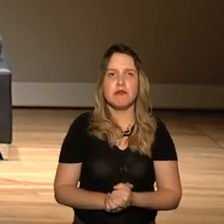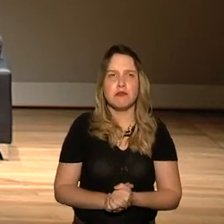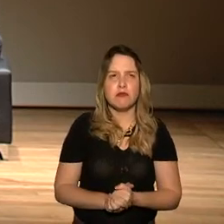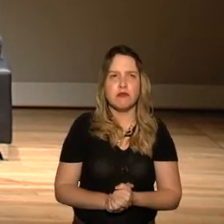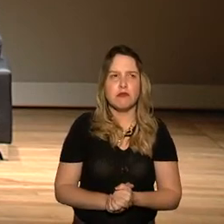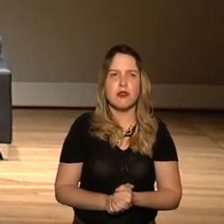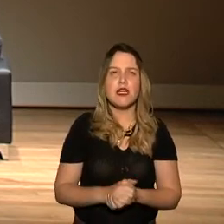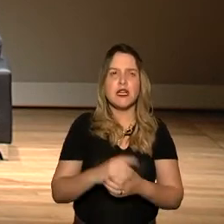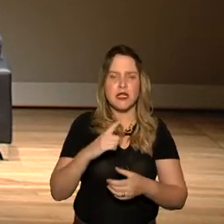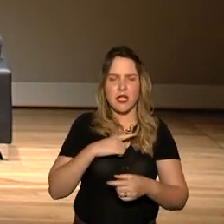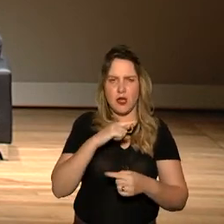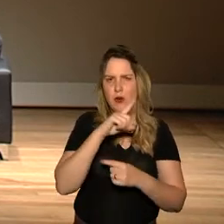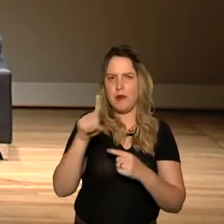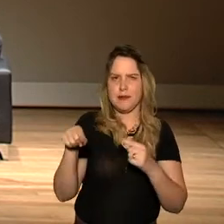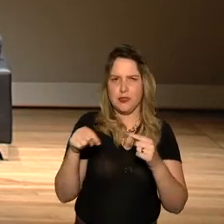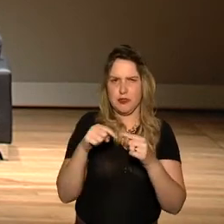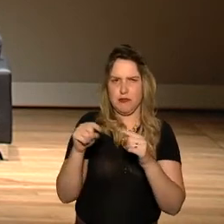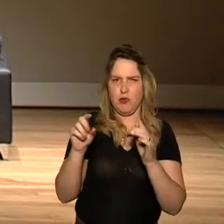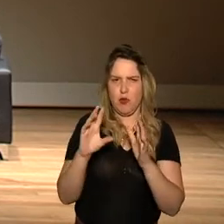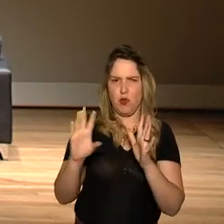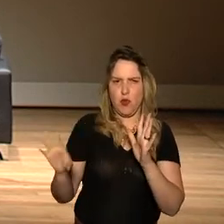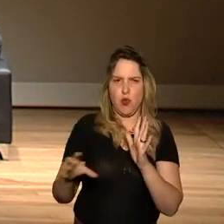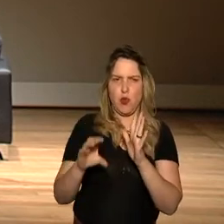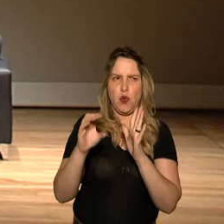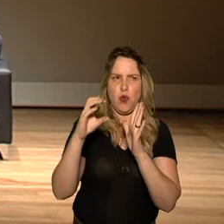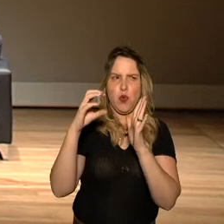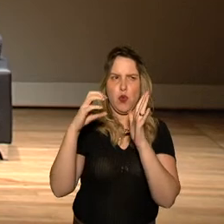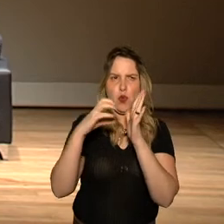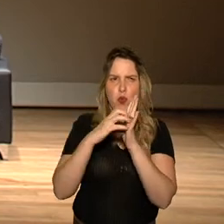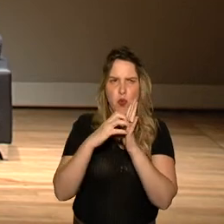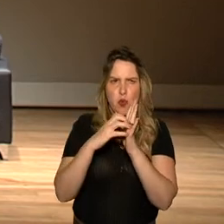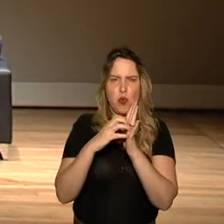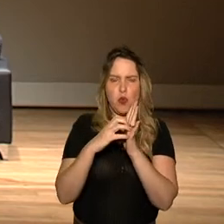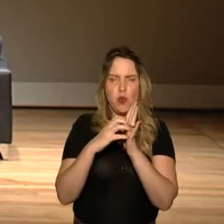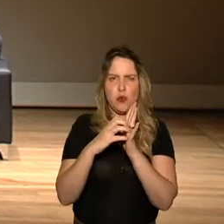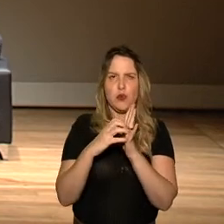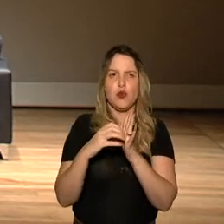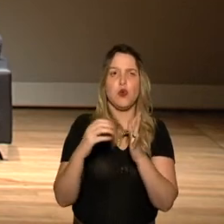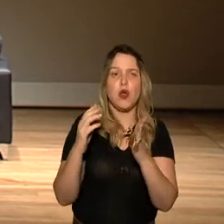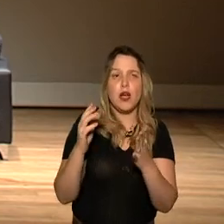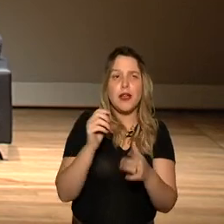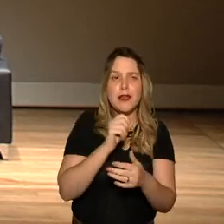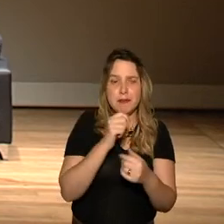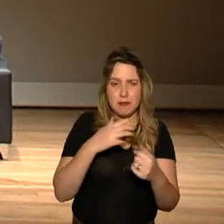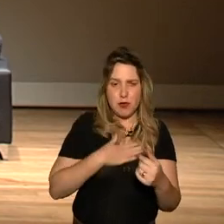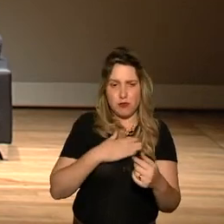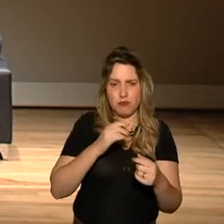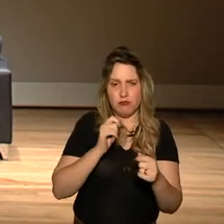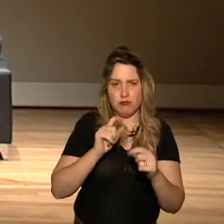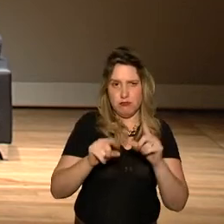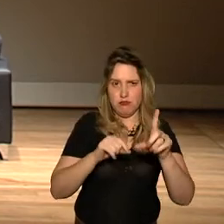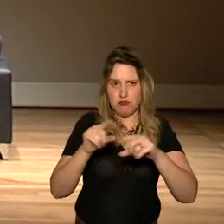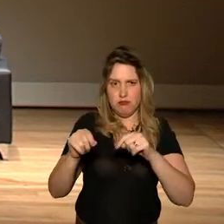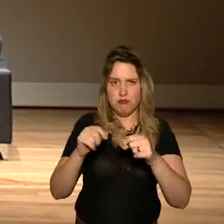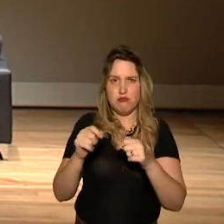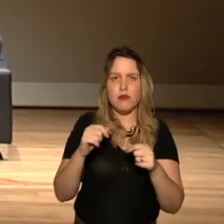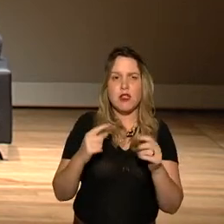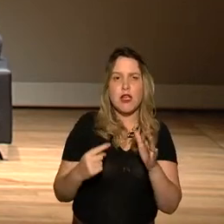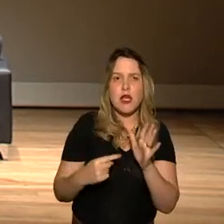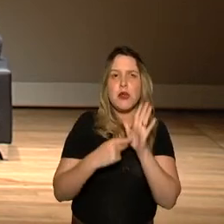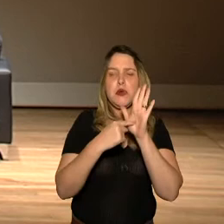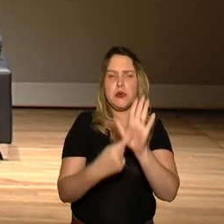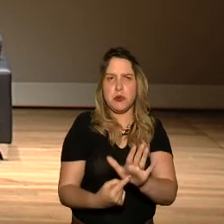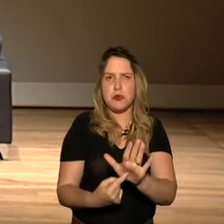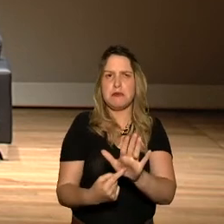que eu tenho uma função de curadora né de fazer boas escolhas para os meus alunos e pensar que sim